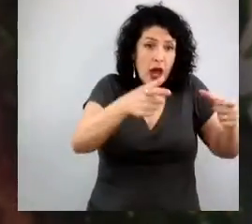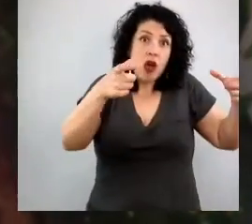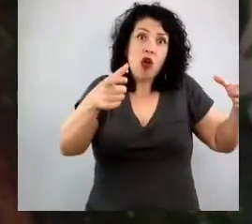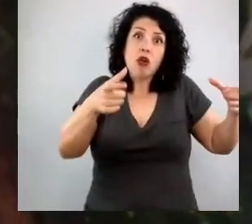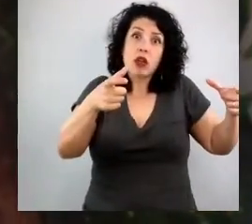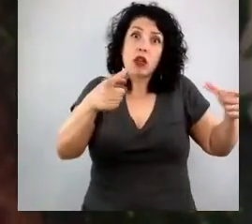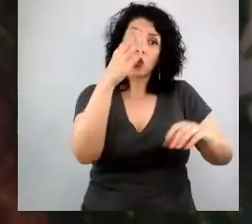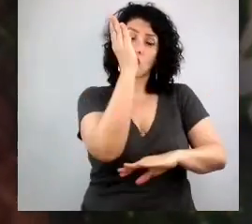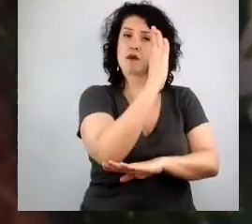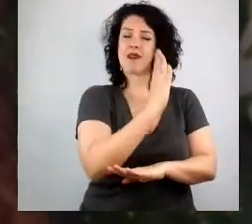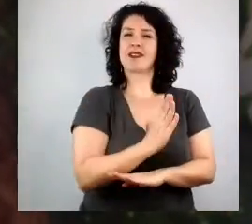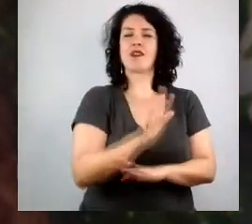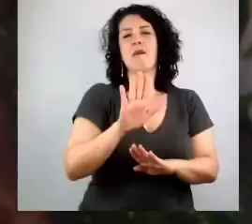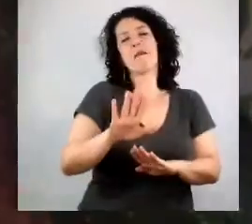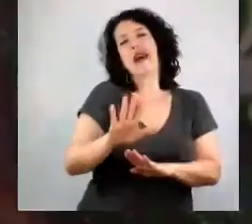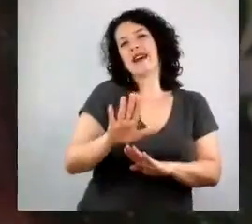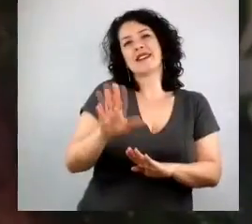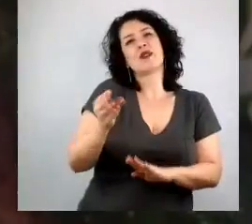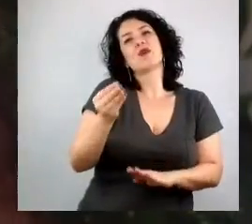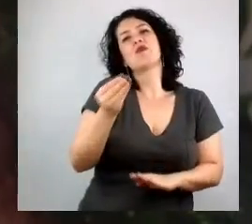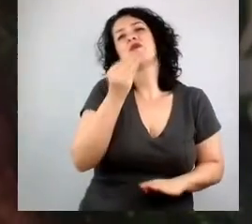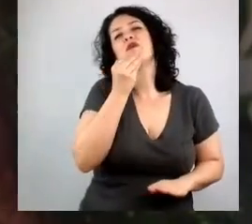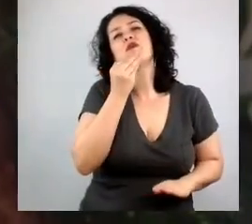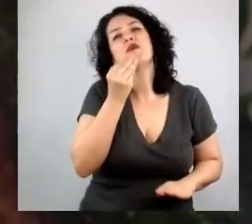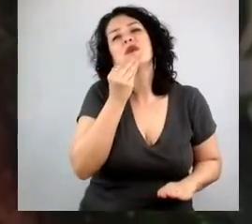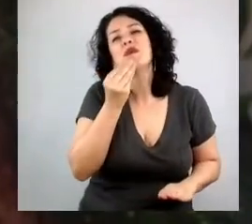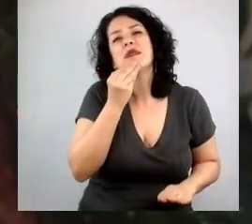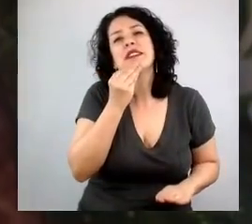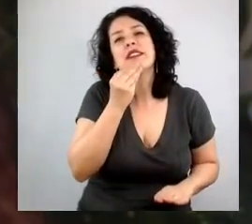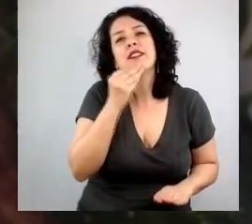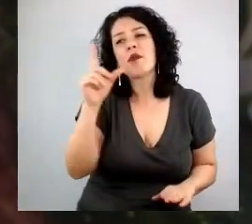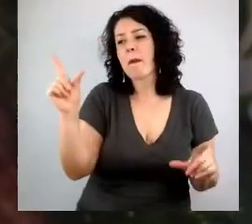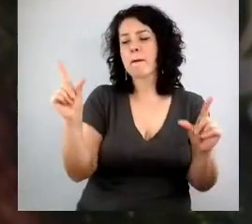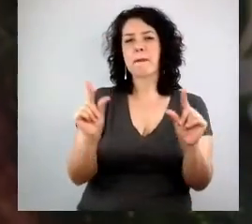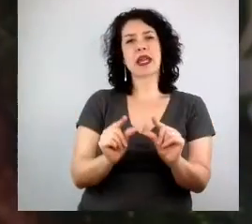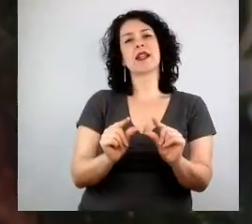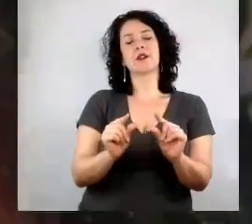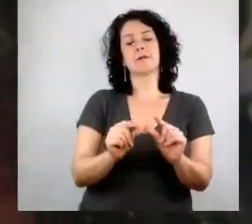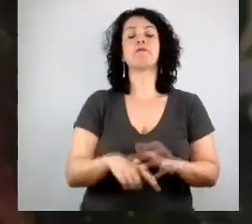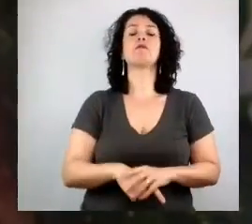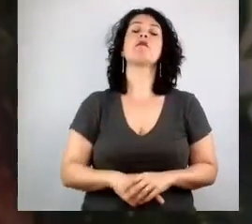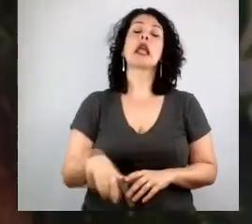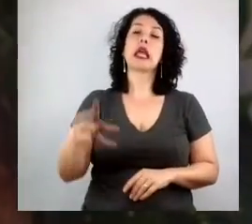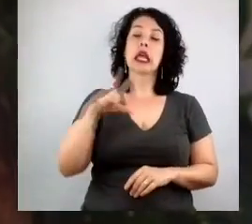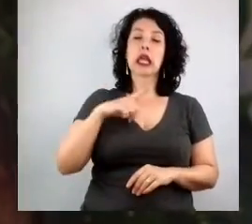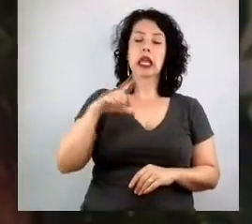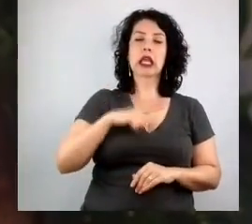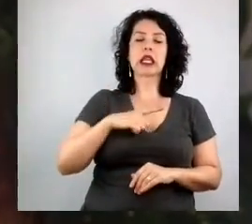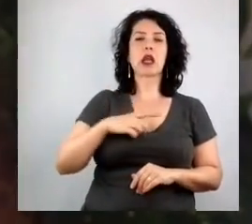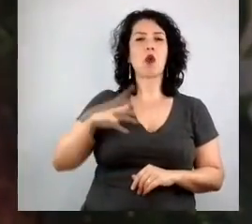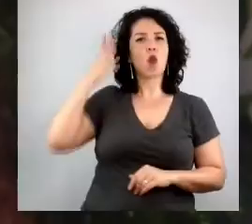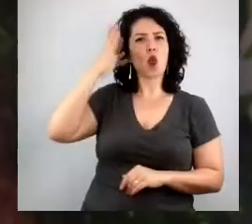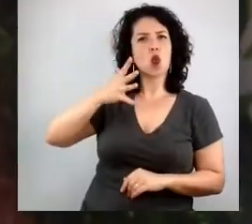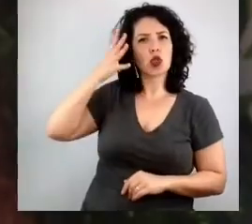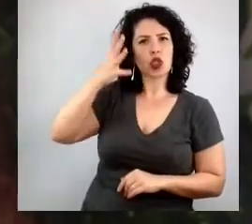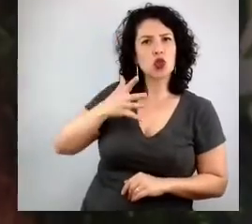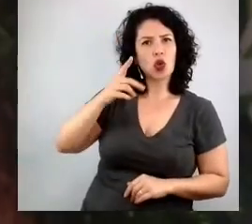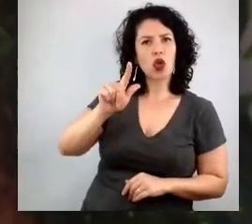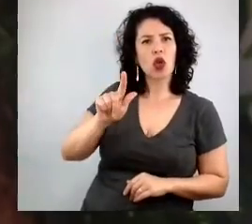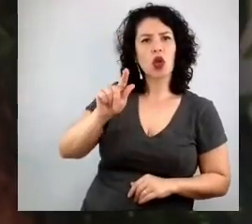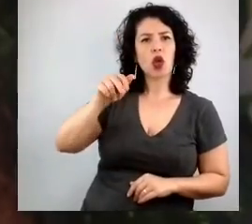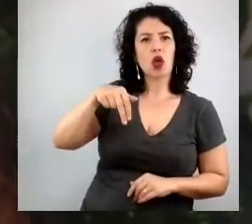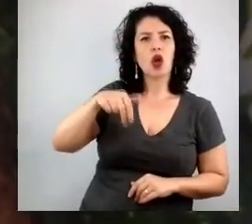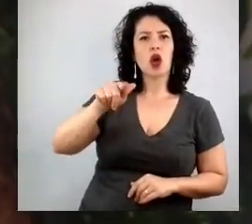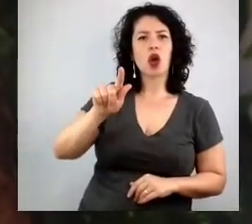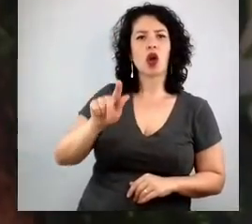racismo estrutural. Tem um discurso da Viola Davis, do Emmy, quando ela ganhou o Emmy, que é maravilhoso, né? Que fala